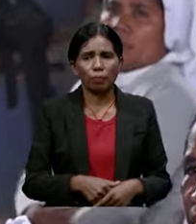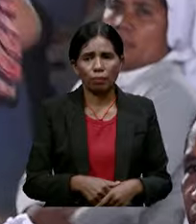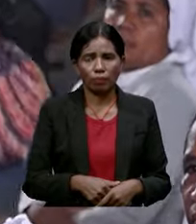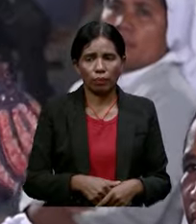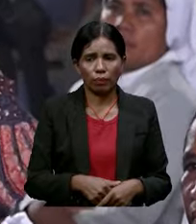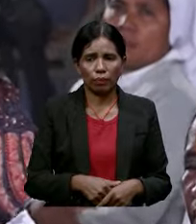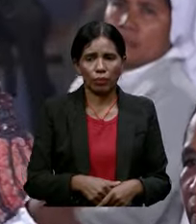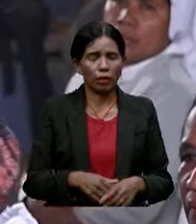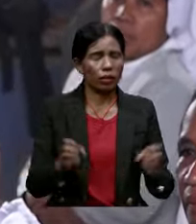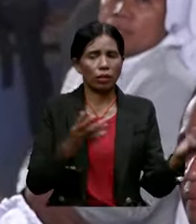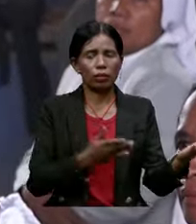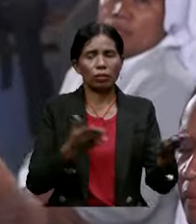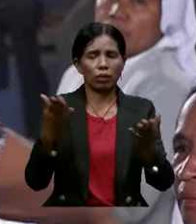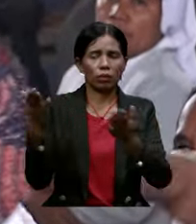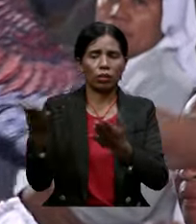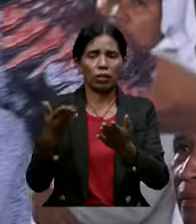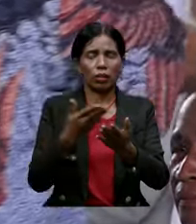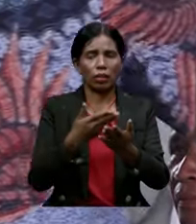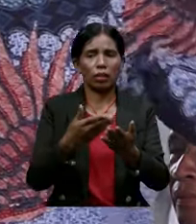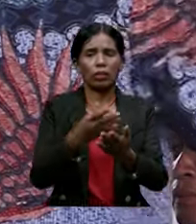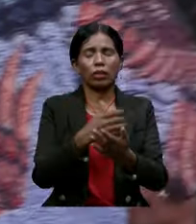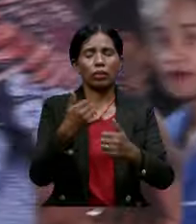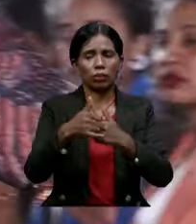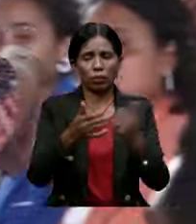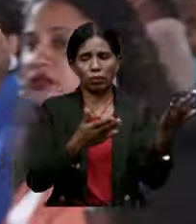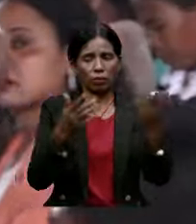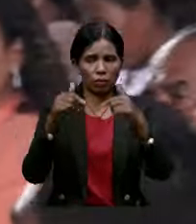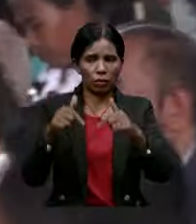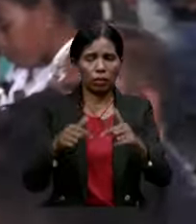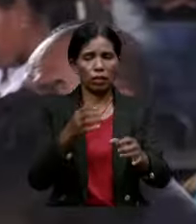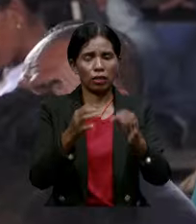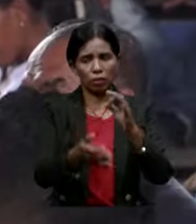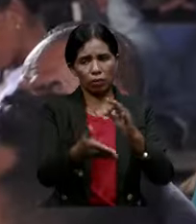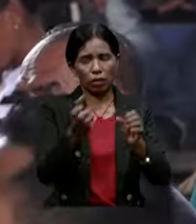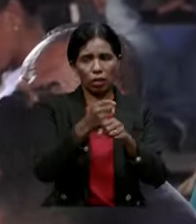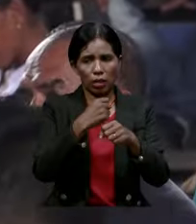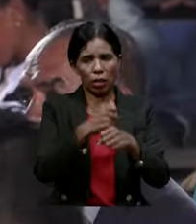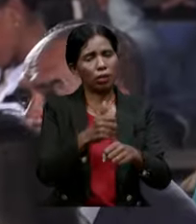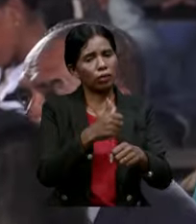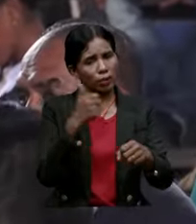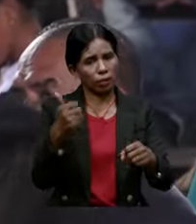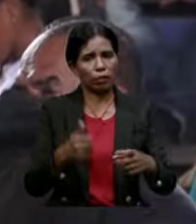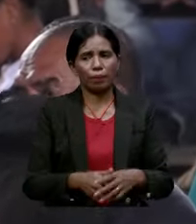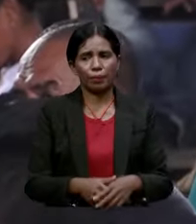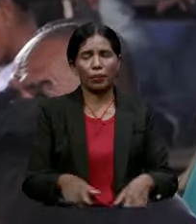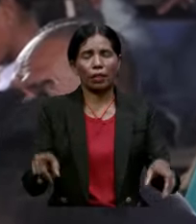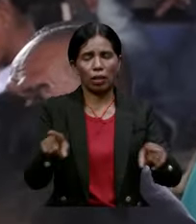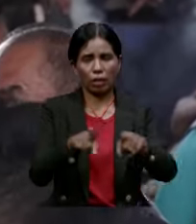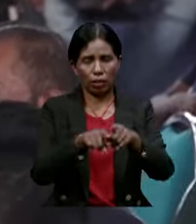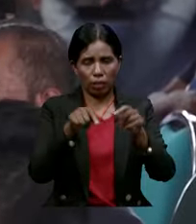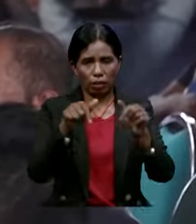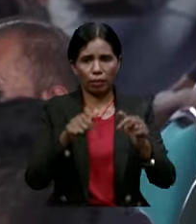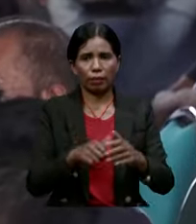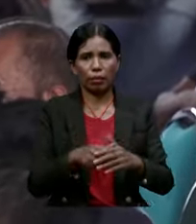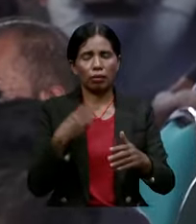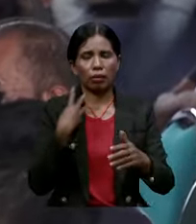lá importa ou não. Se eu sine, mas que, e me halo, fala e botilo, a nessa moça.